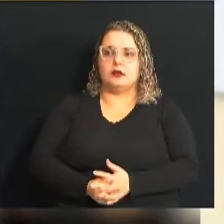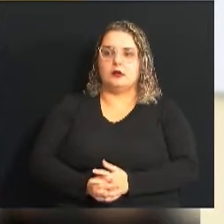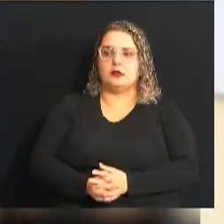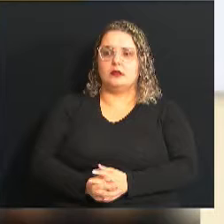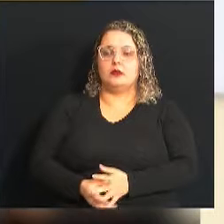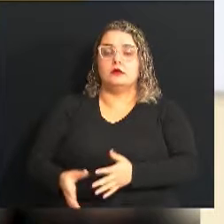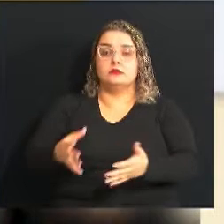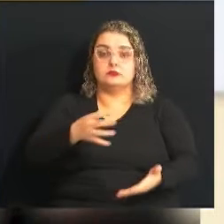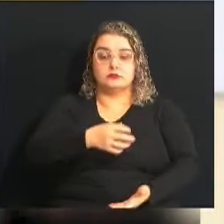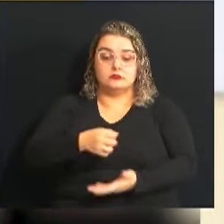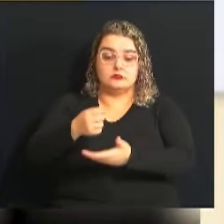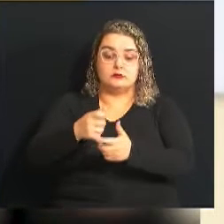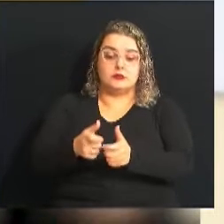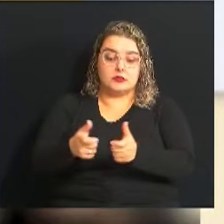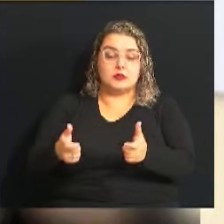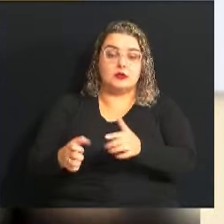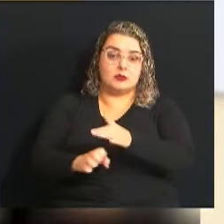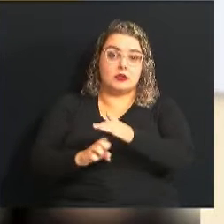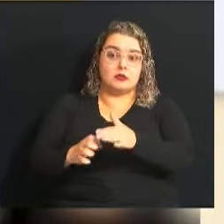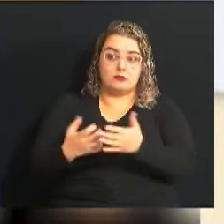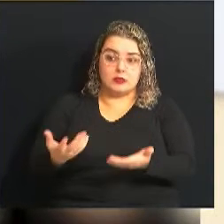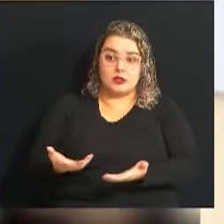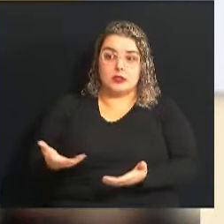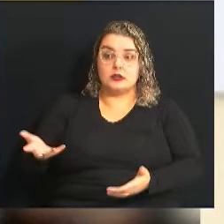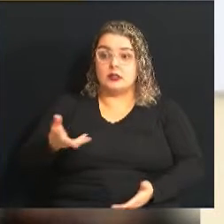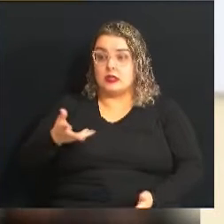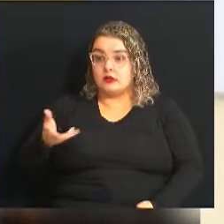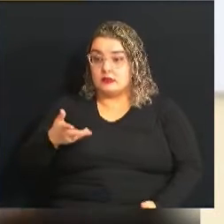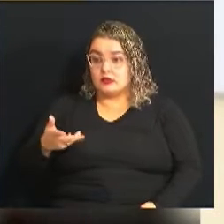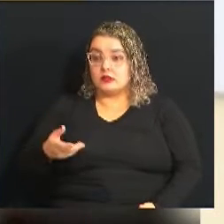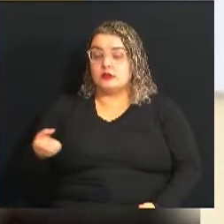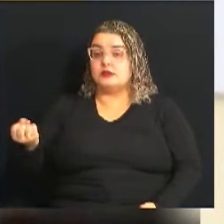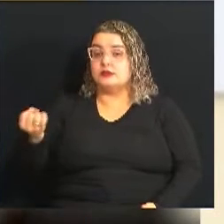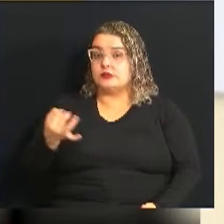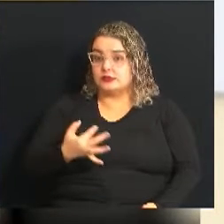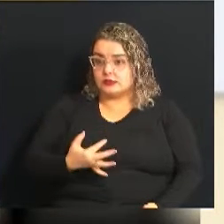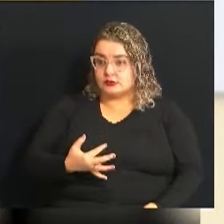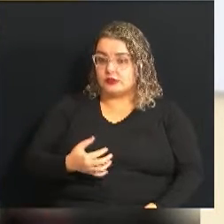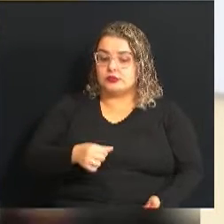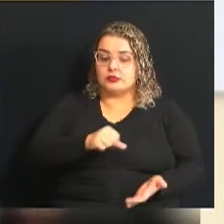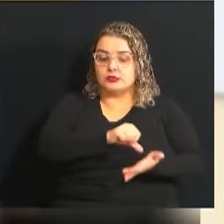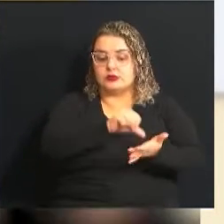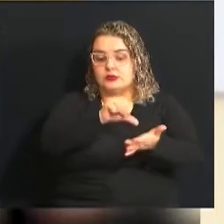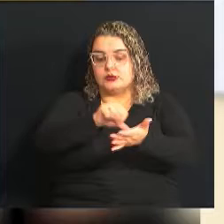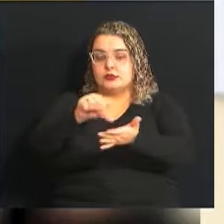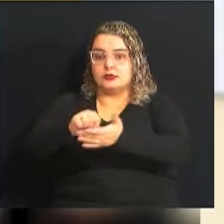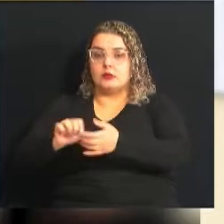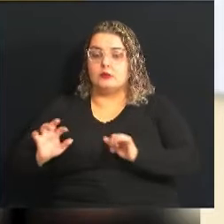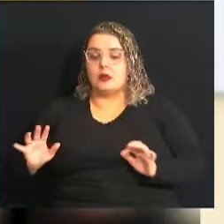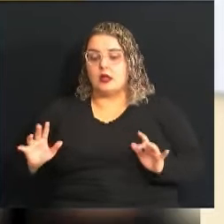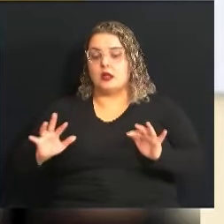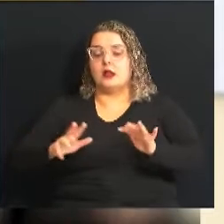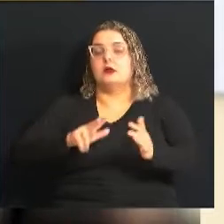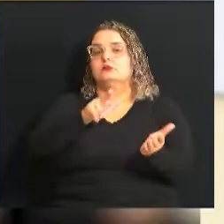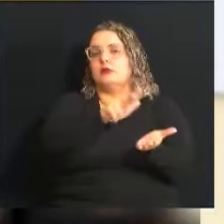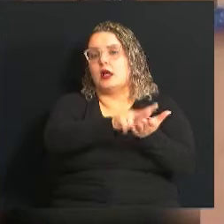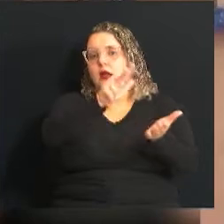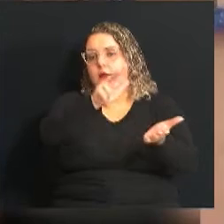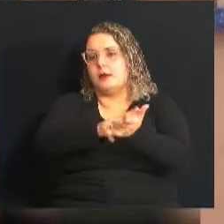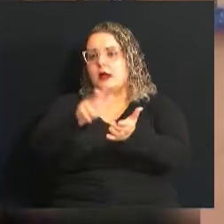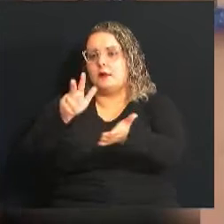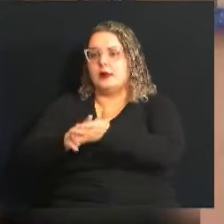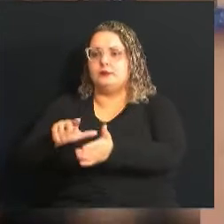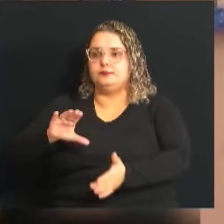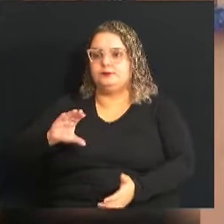dá em função da velocidade e da quantidade de núcleos que estão sendo regularizados pela Coab.